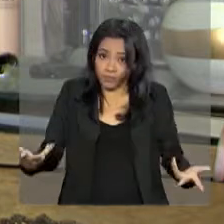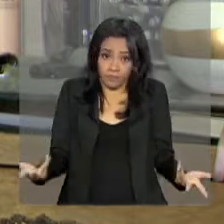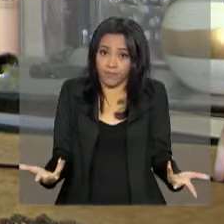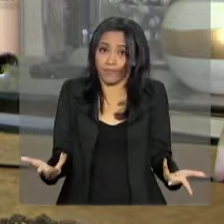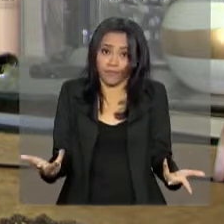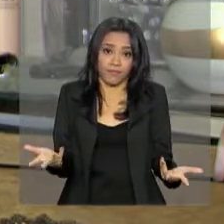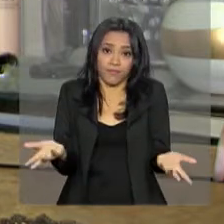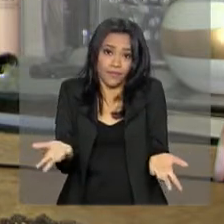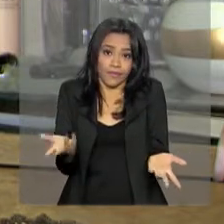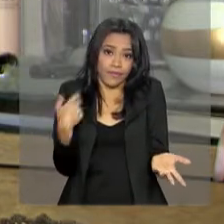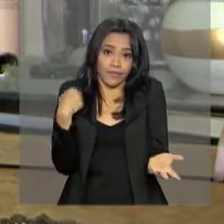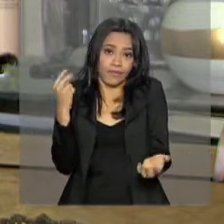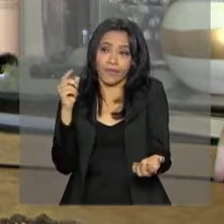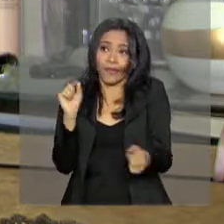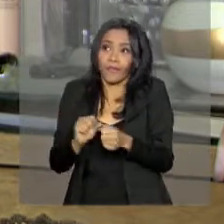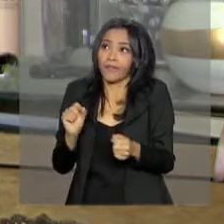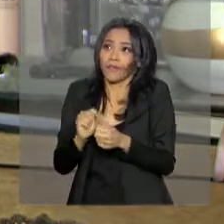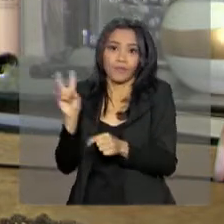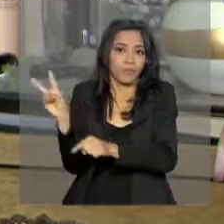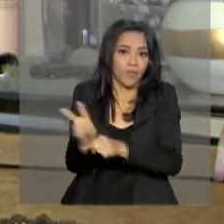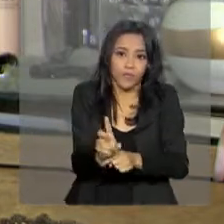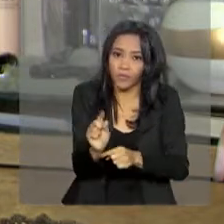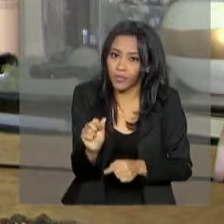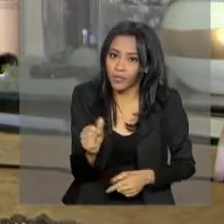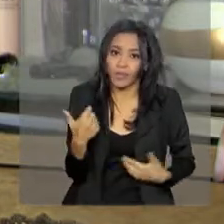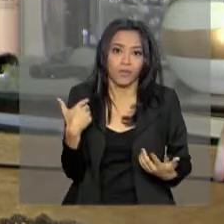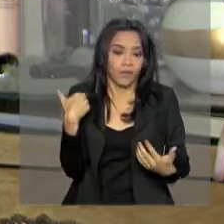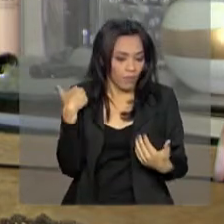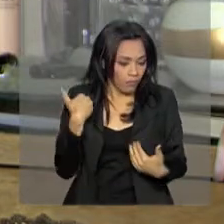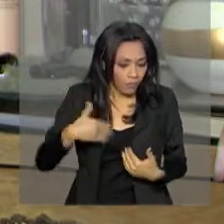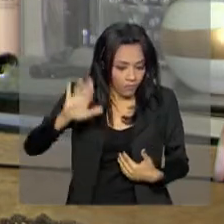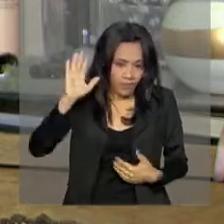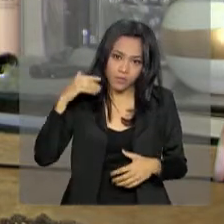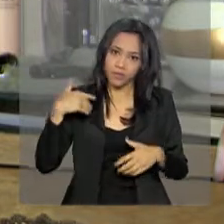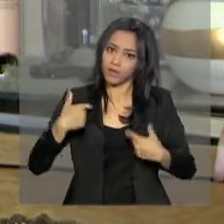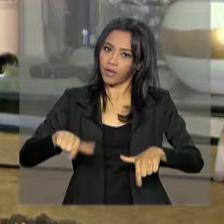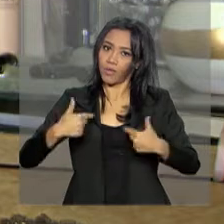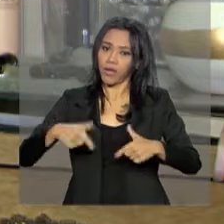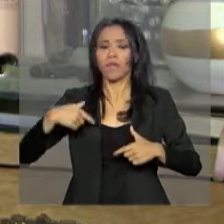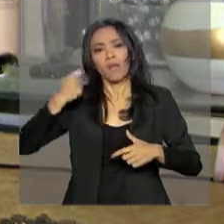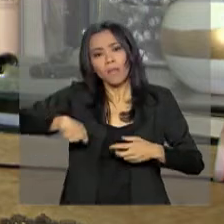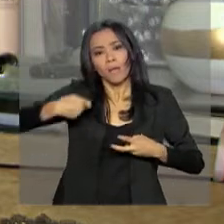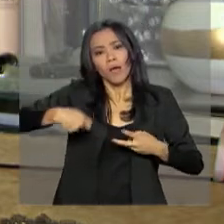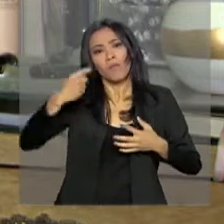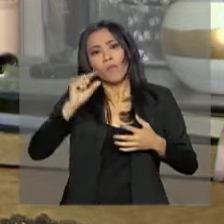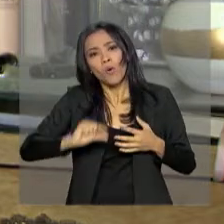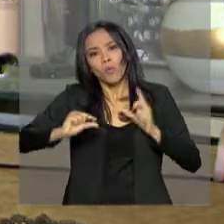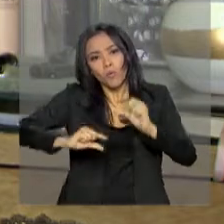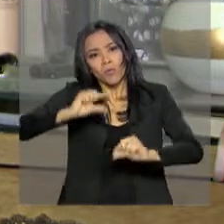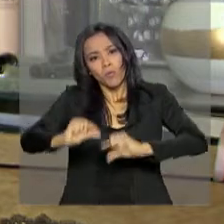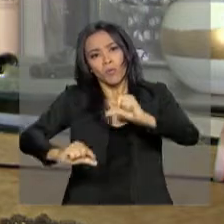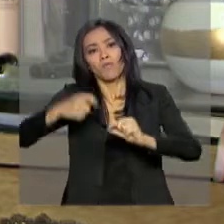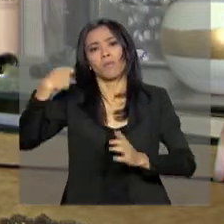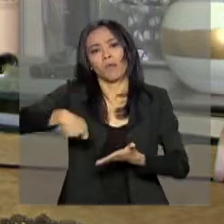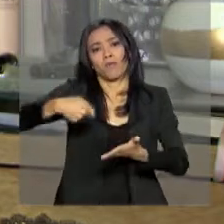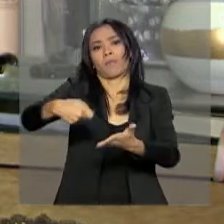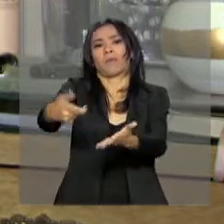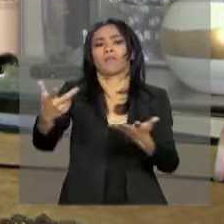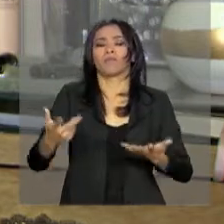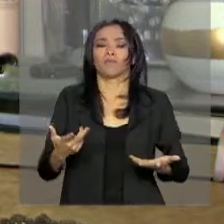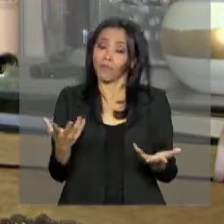Então, faz um microcrédito, começa a trabalhar e vai pagando aos poucos, porque tudo a gente consegue pagar. Basta a gente querer, né?